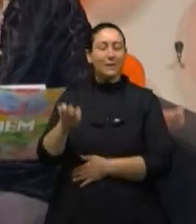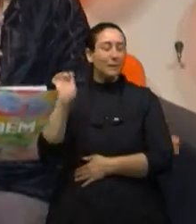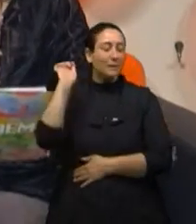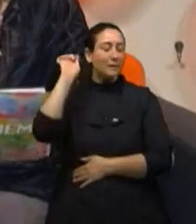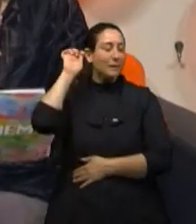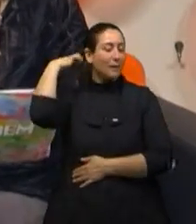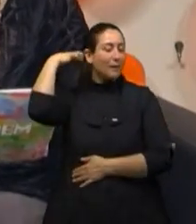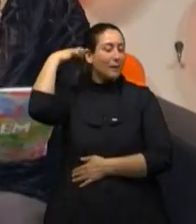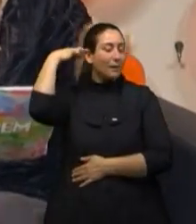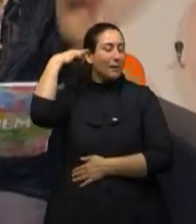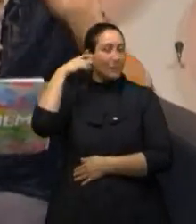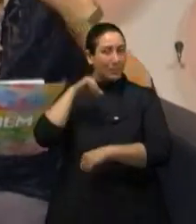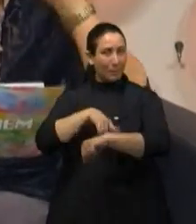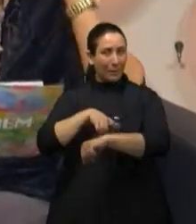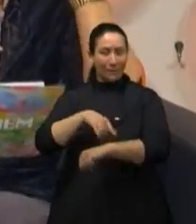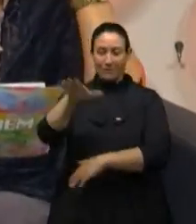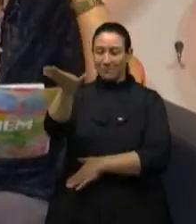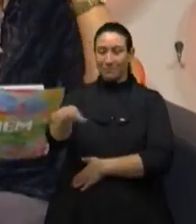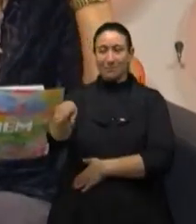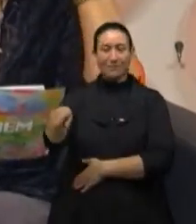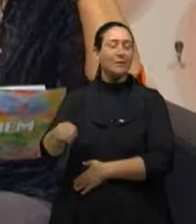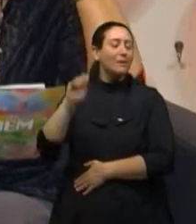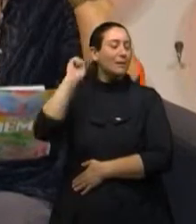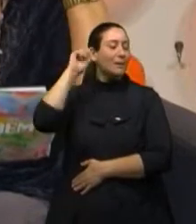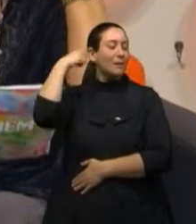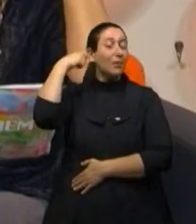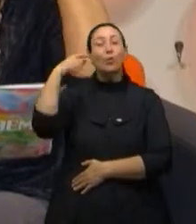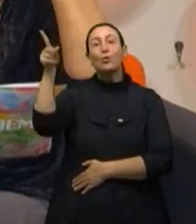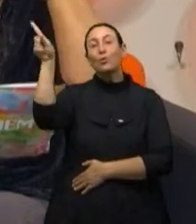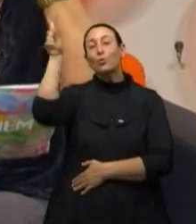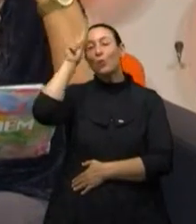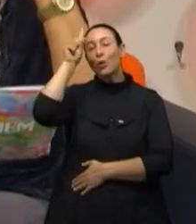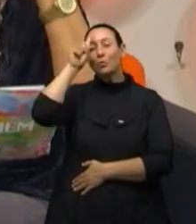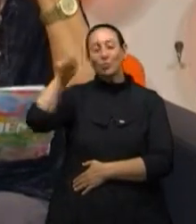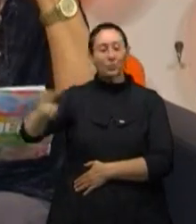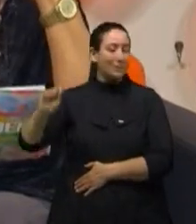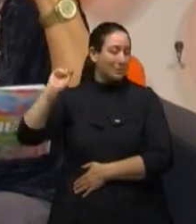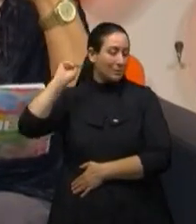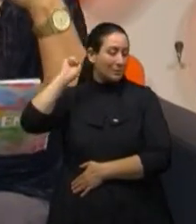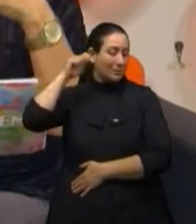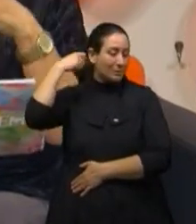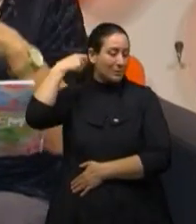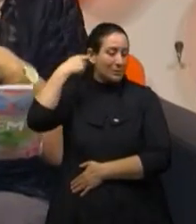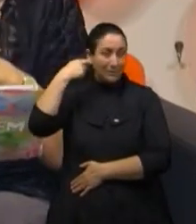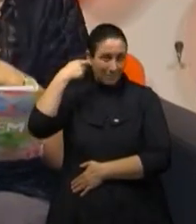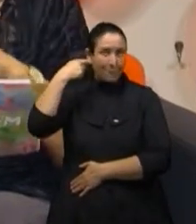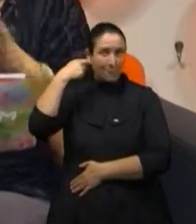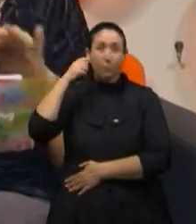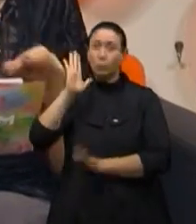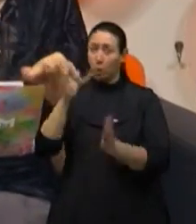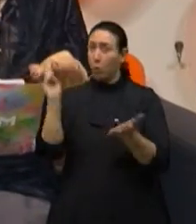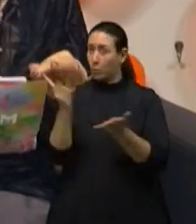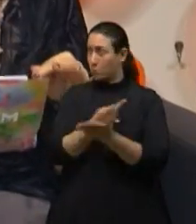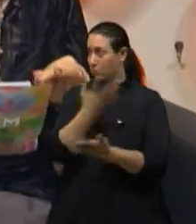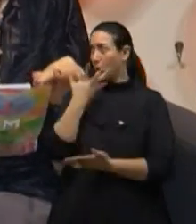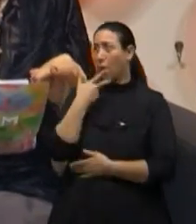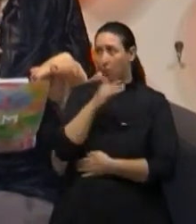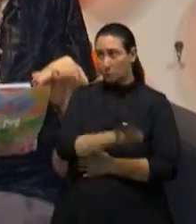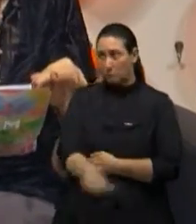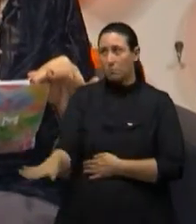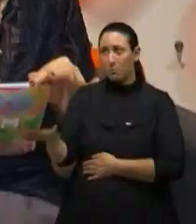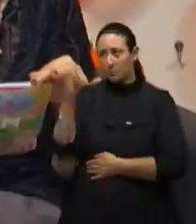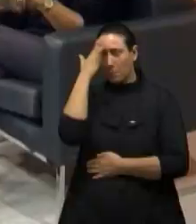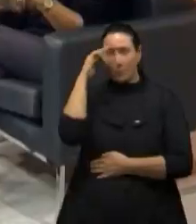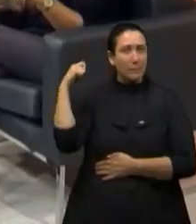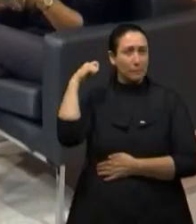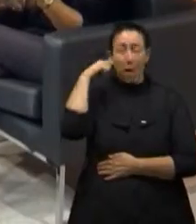bancada do banheiro e todos os dias o cotonete vai lá dentro já houve acidentes com crianças com cotonete a gente sabe